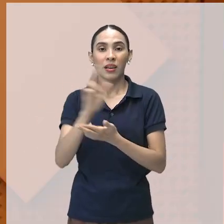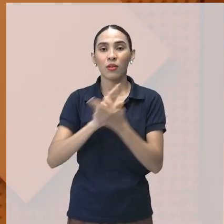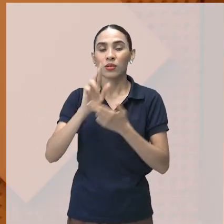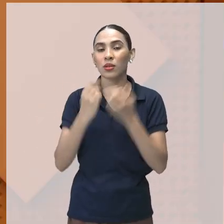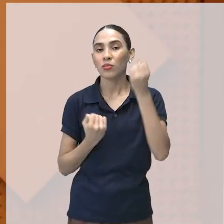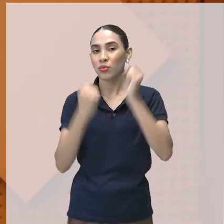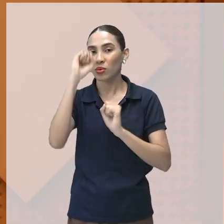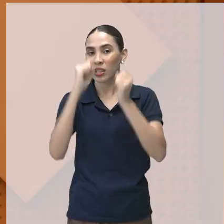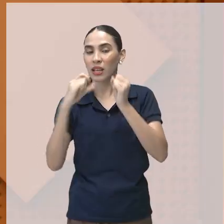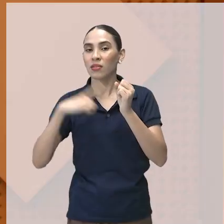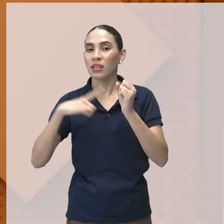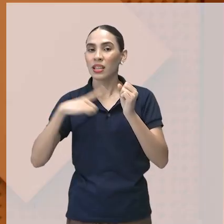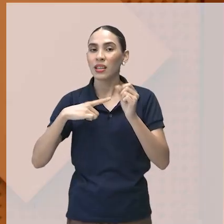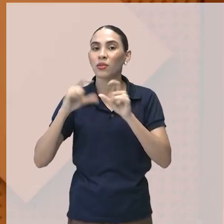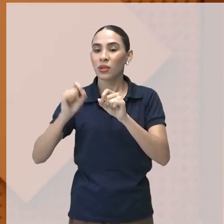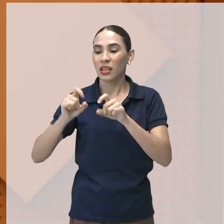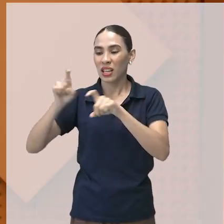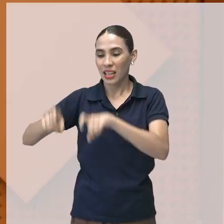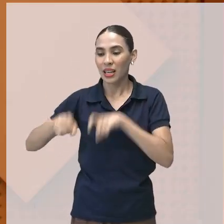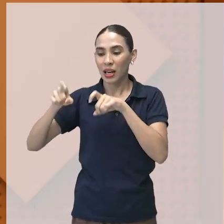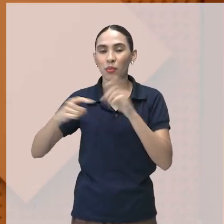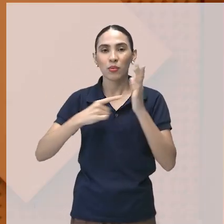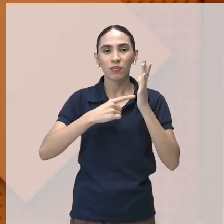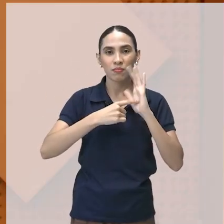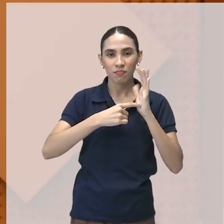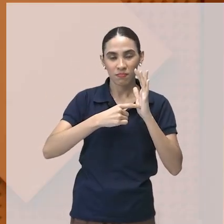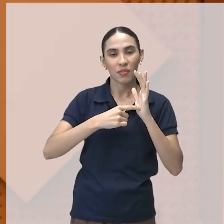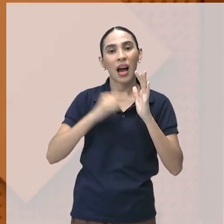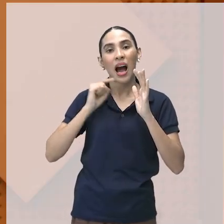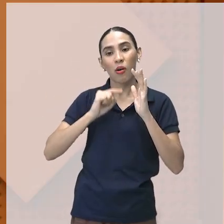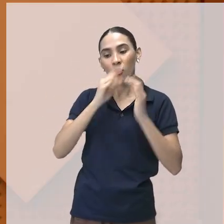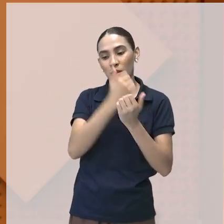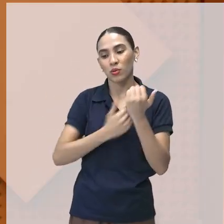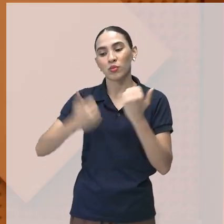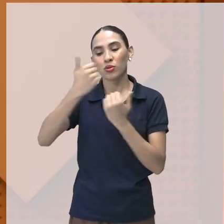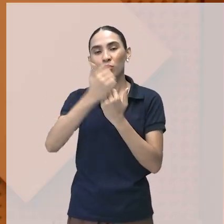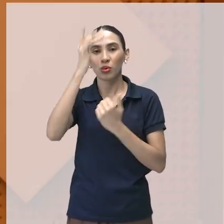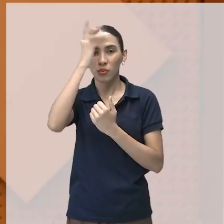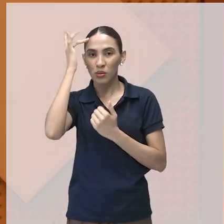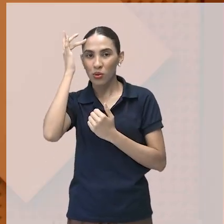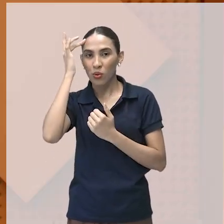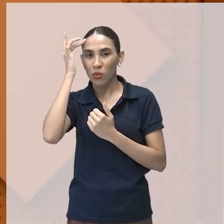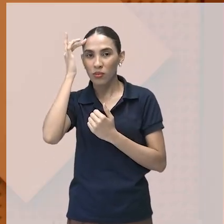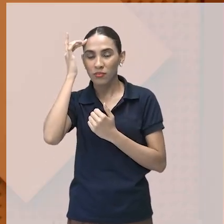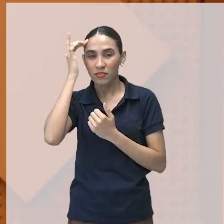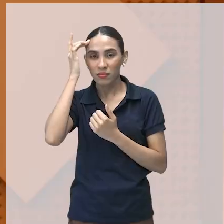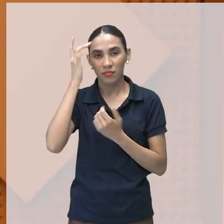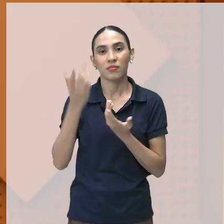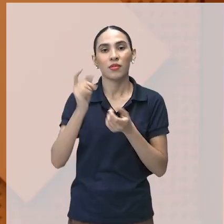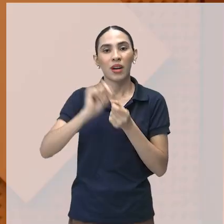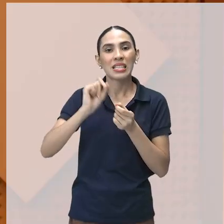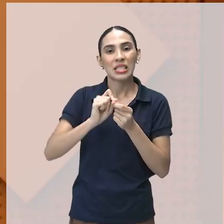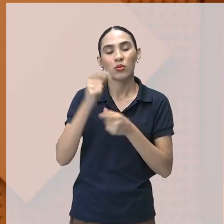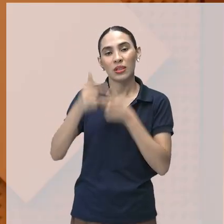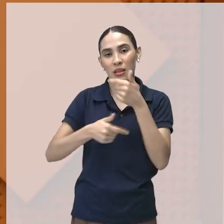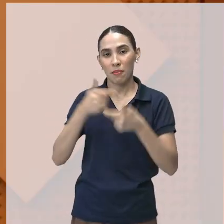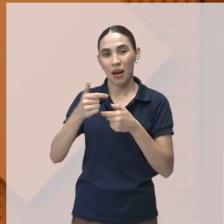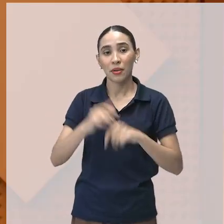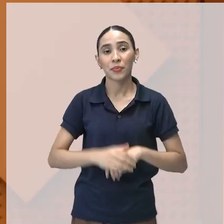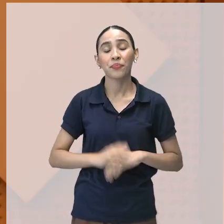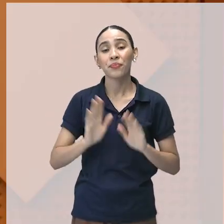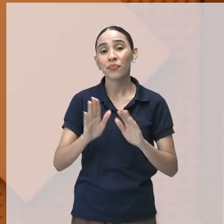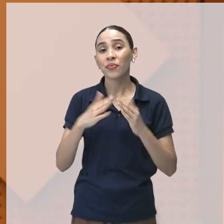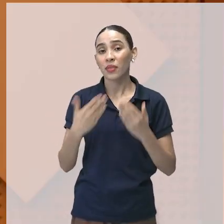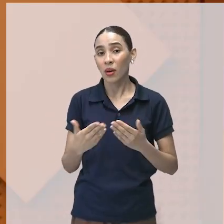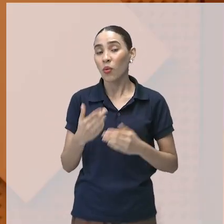nós tivemos a mecanização do campo, onde as máquinas passaram a substituir o homem na realização ali do trabalho.